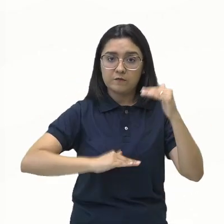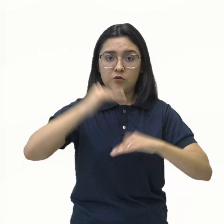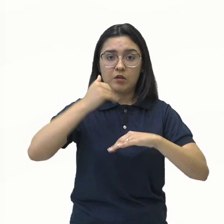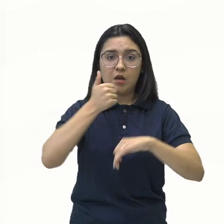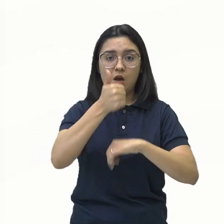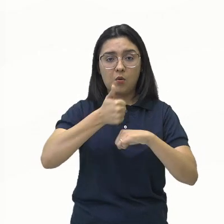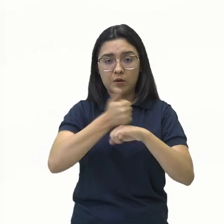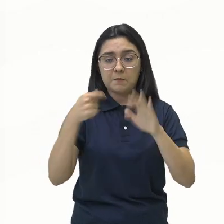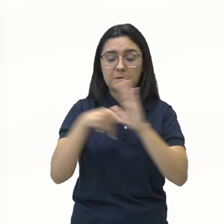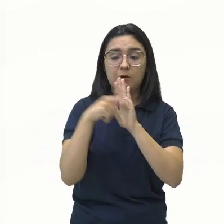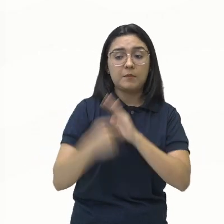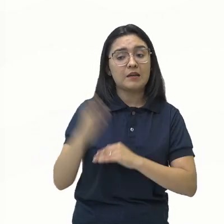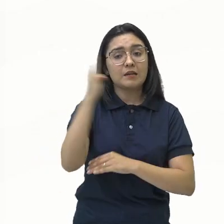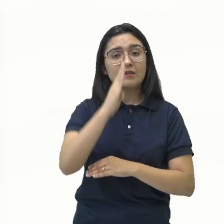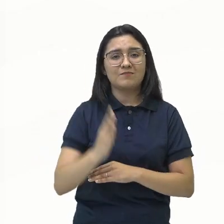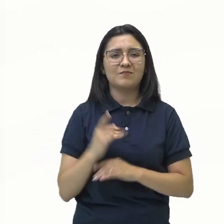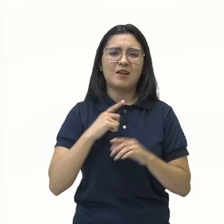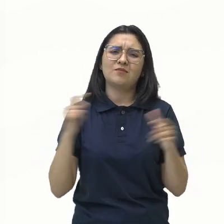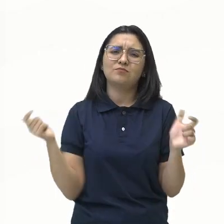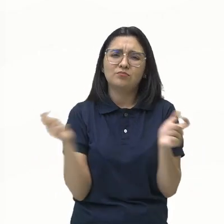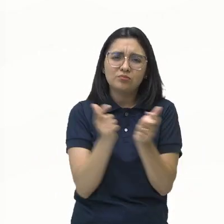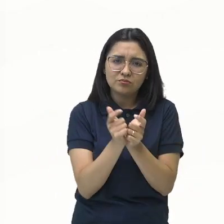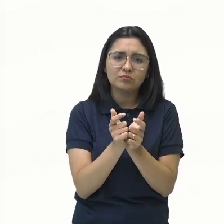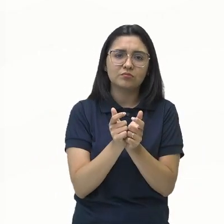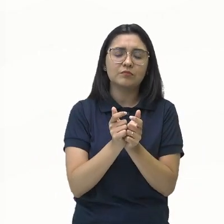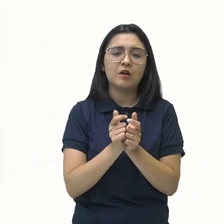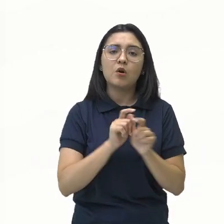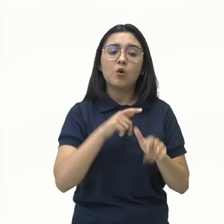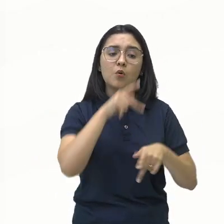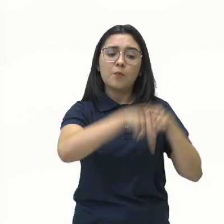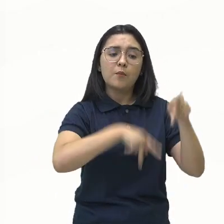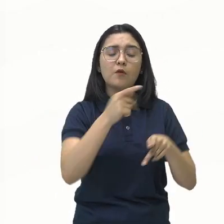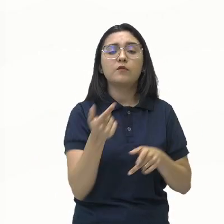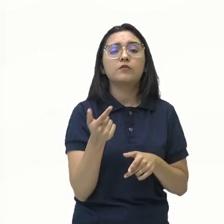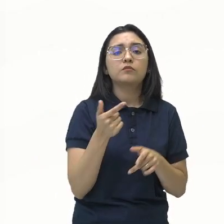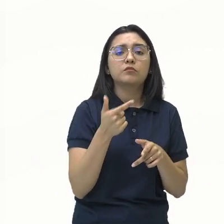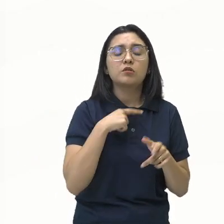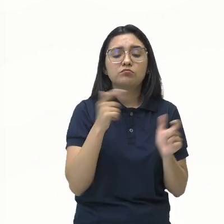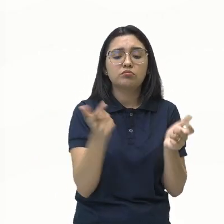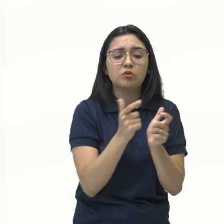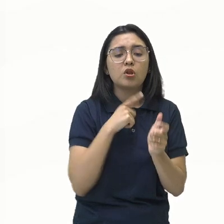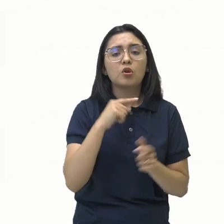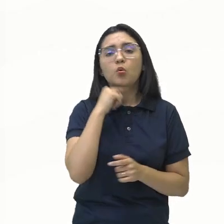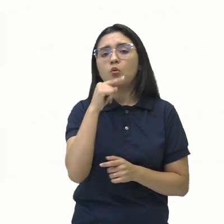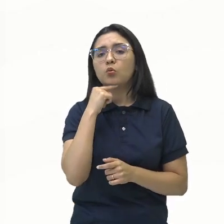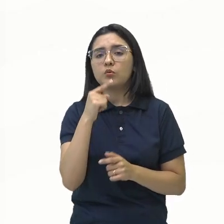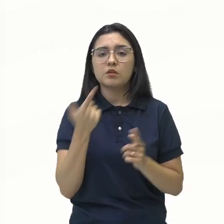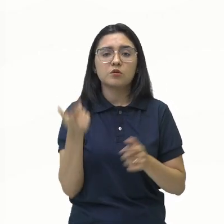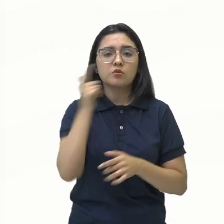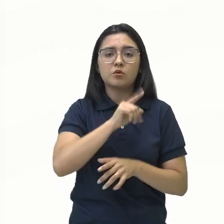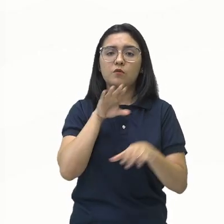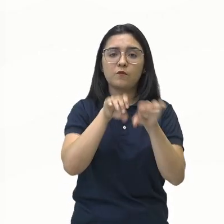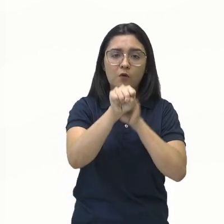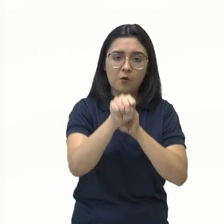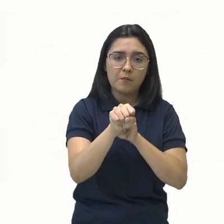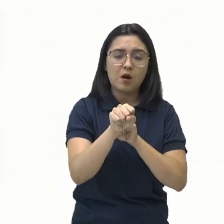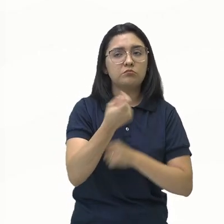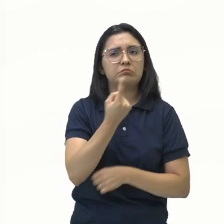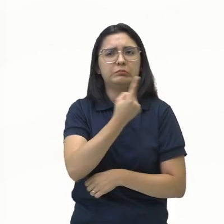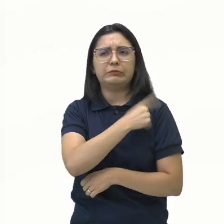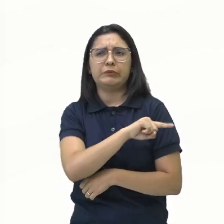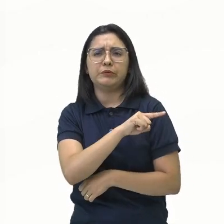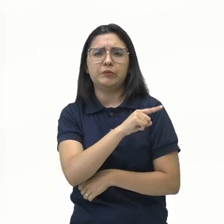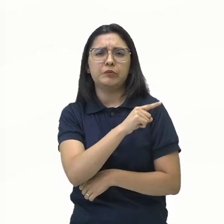baixa. Uma parte significativa da população não conseguiu concluir, por questões socioeconômicas, o ensino